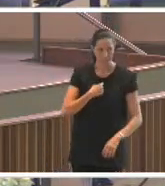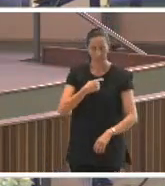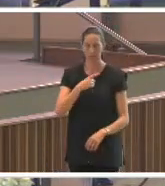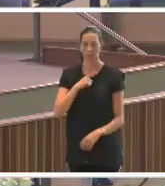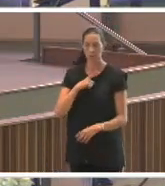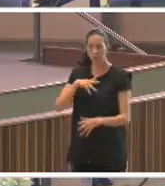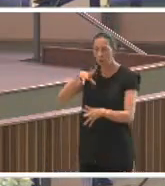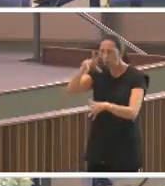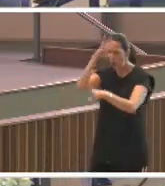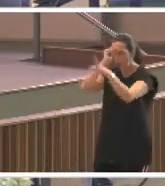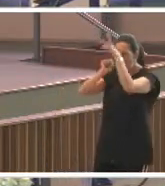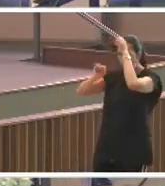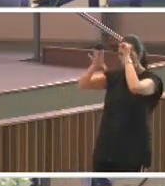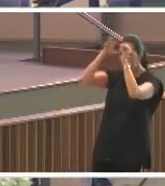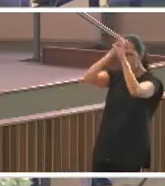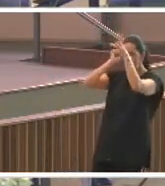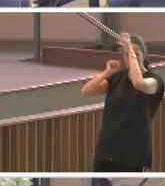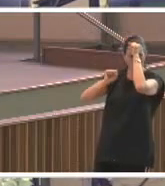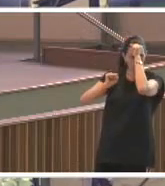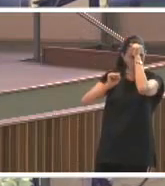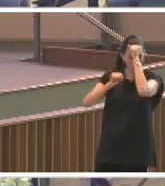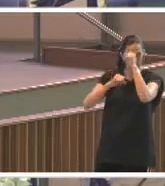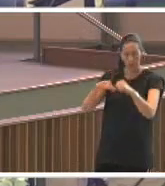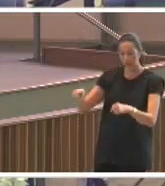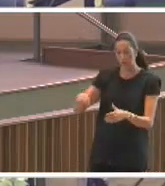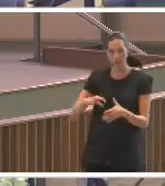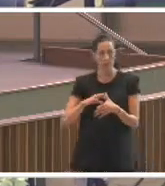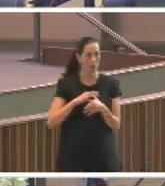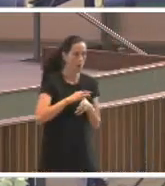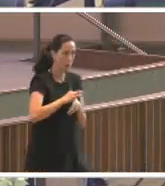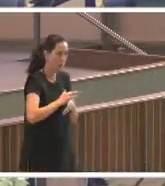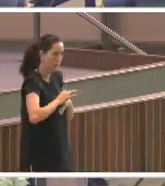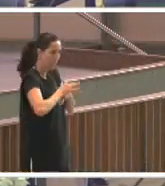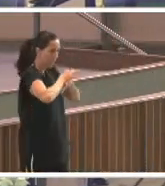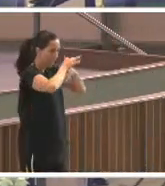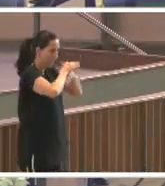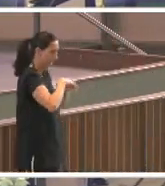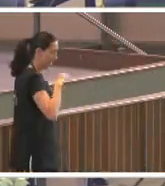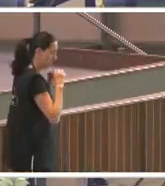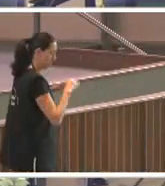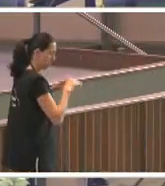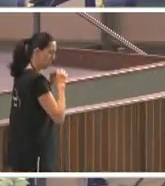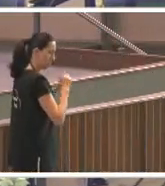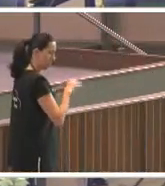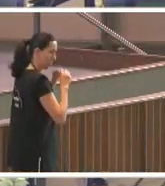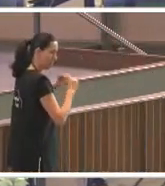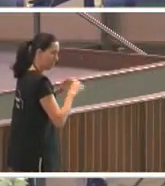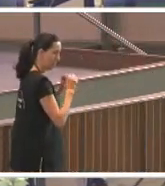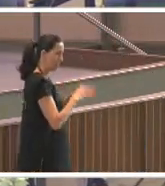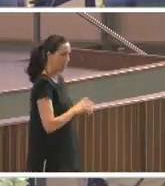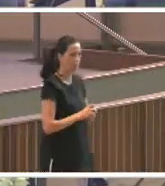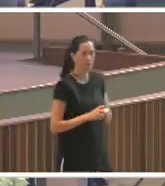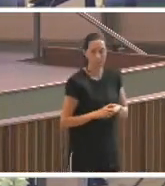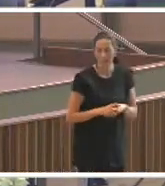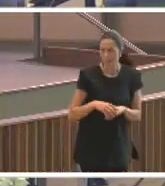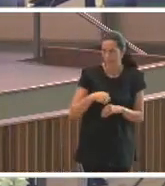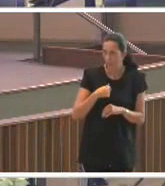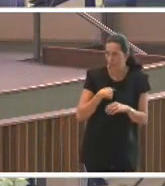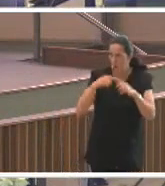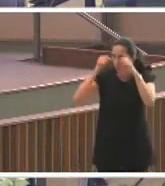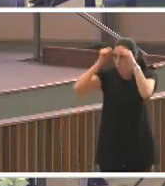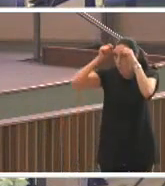se alegra em ver alguém crescer. E quando tem alguém que se alegra com o